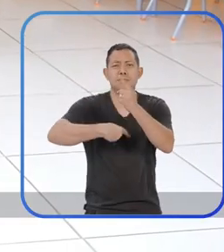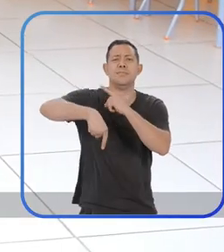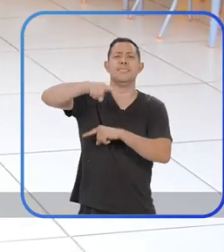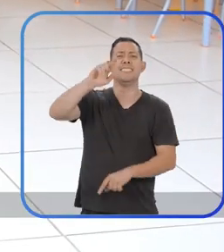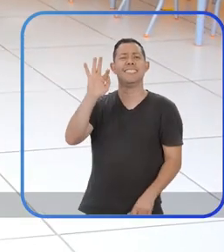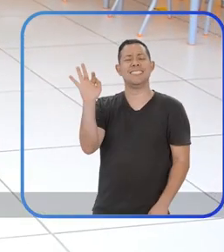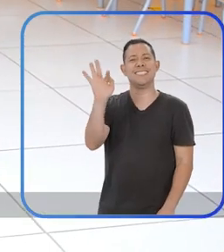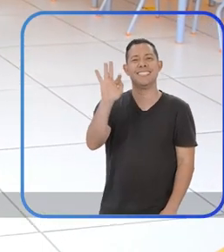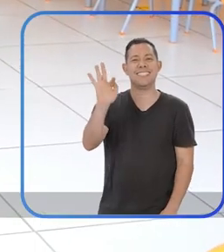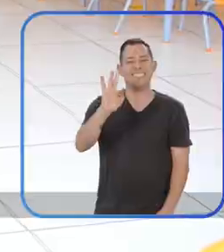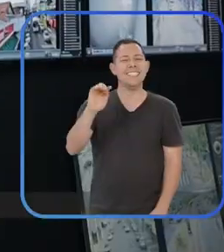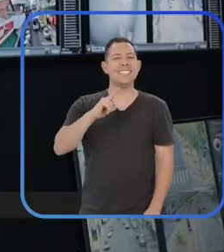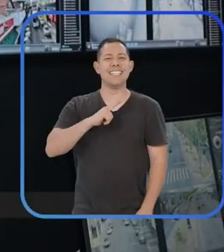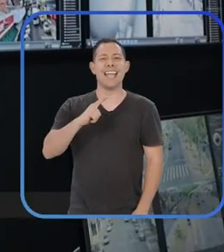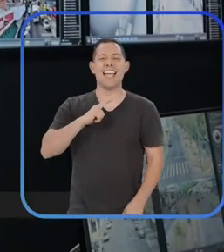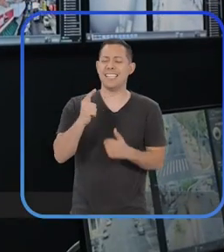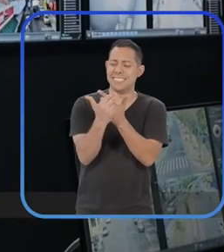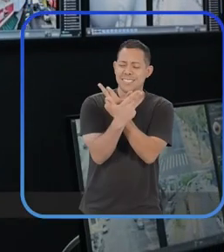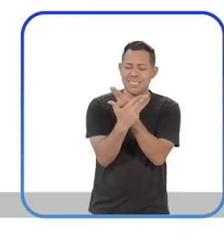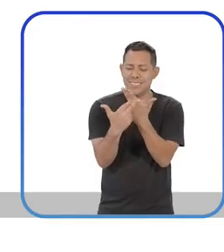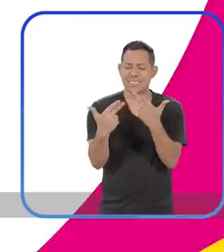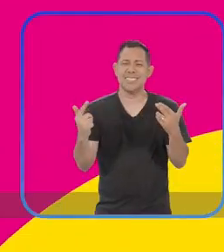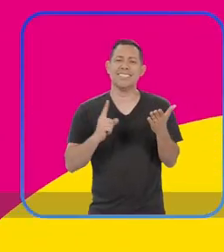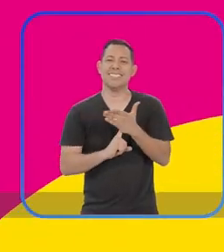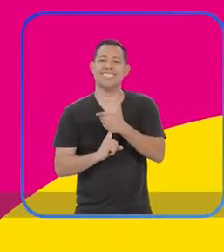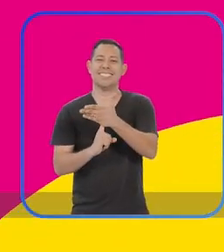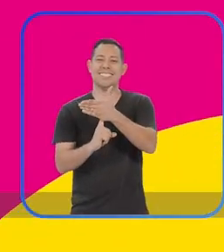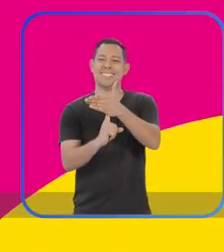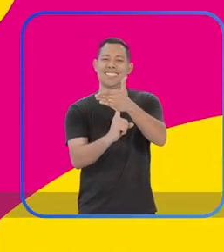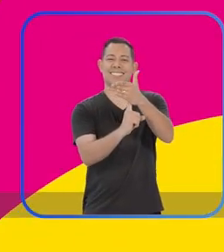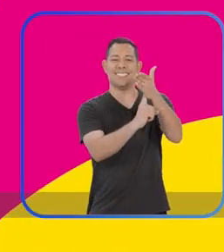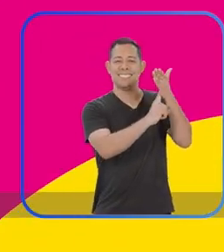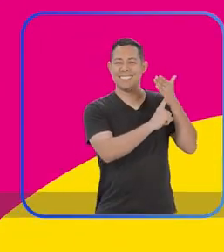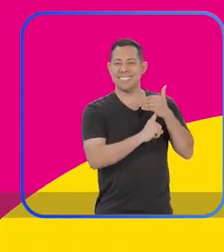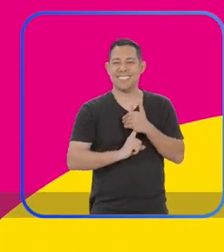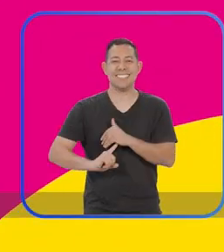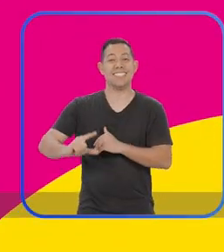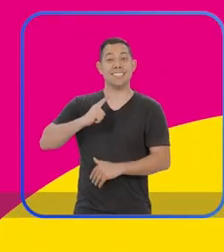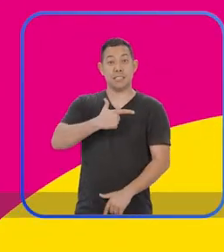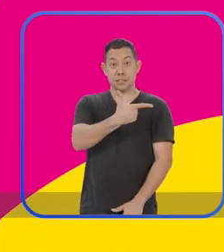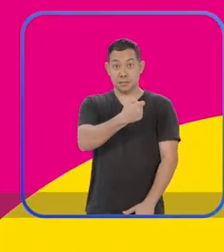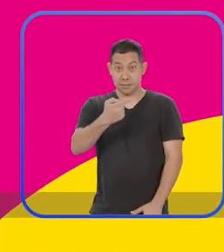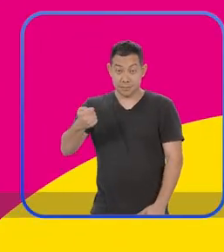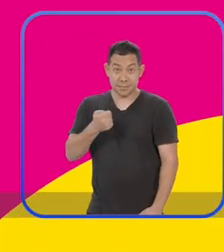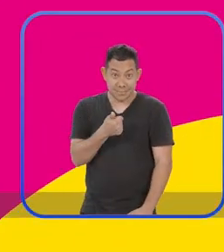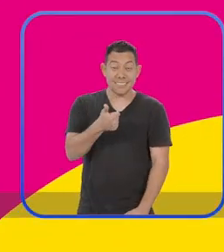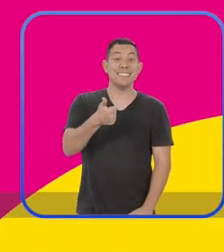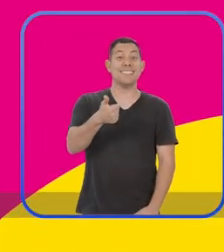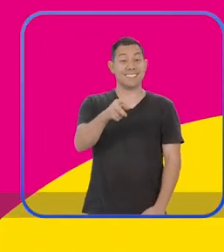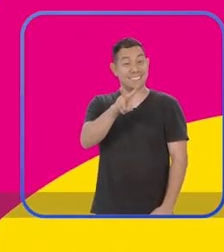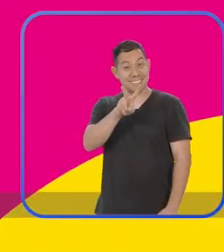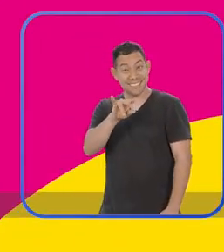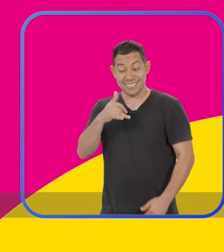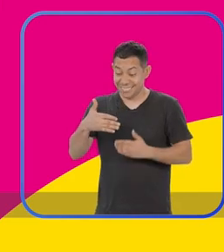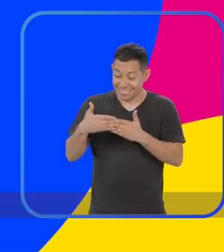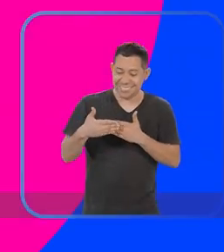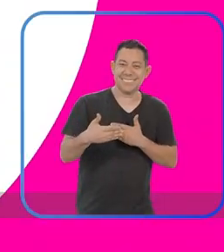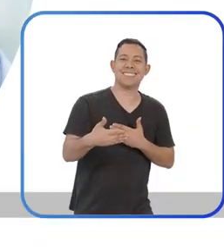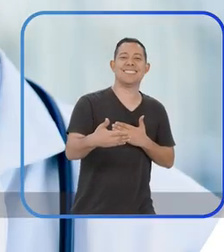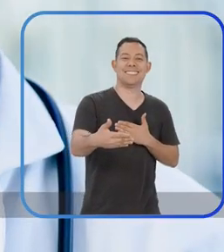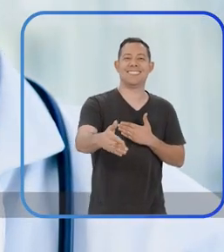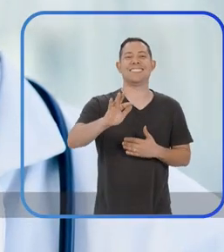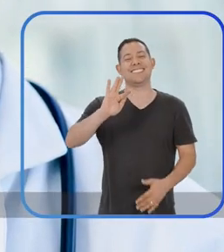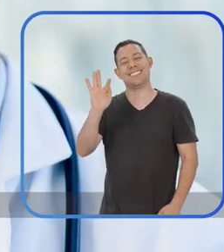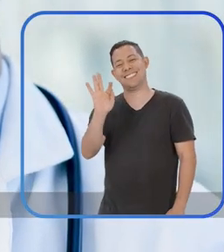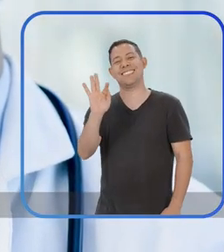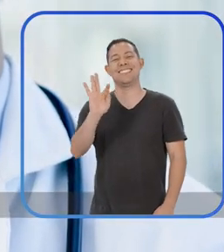De tanta inovação, modernidade, está prestes a fazer 200 anos de idade.